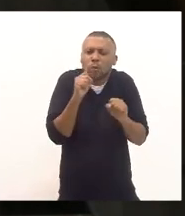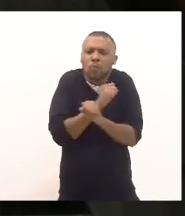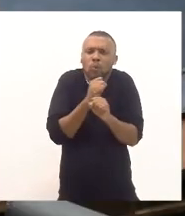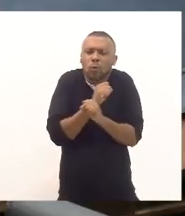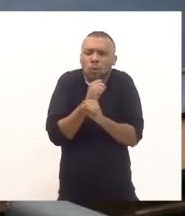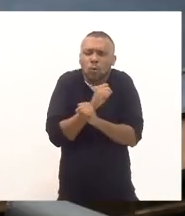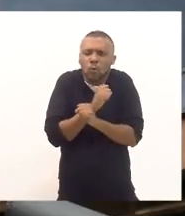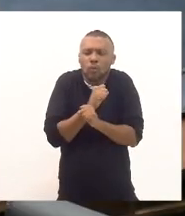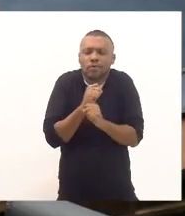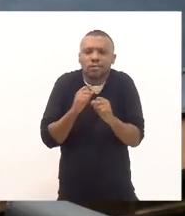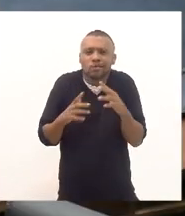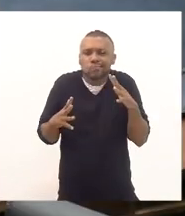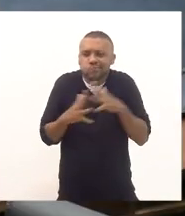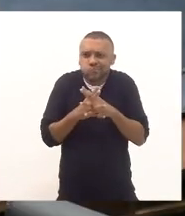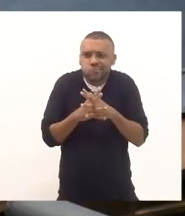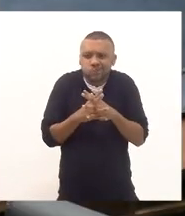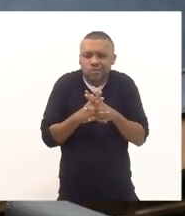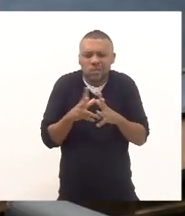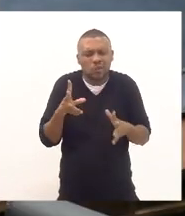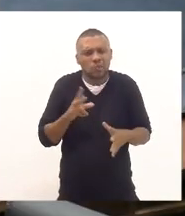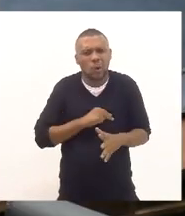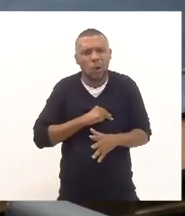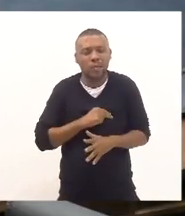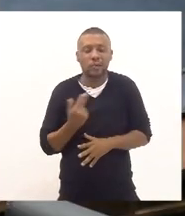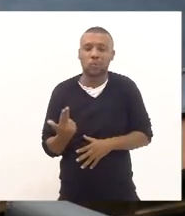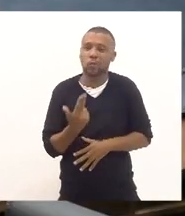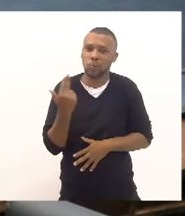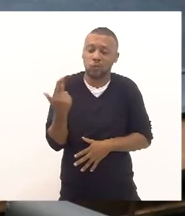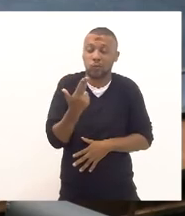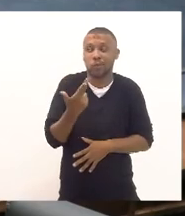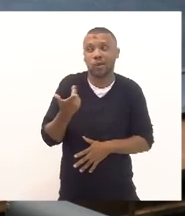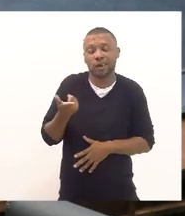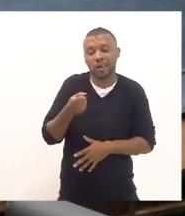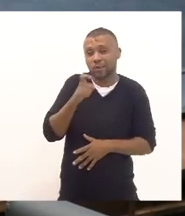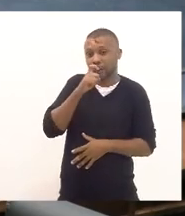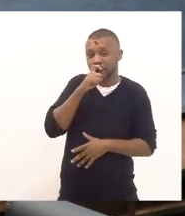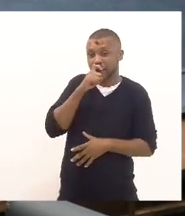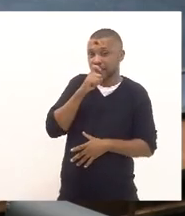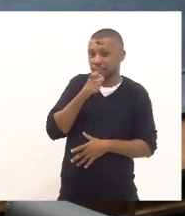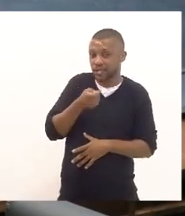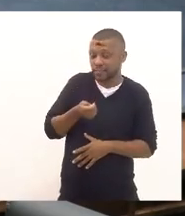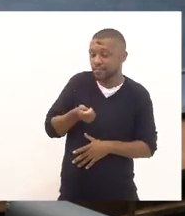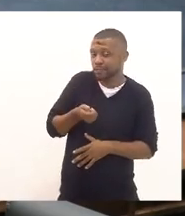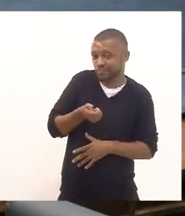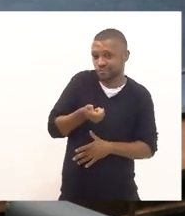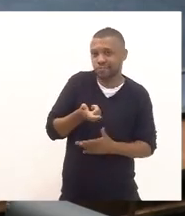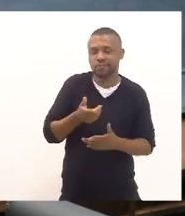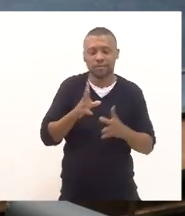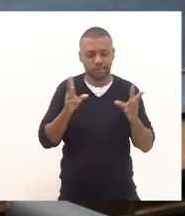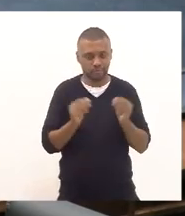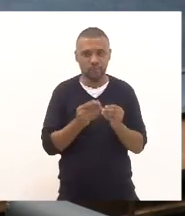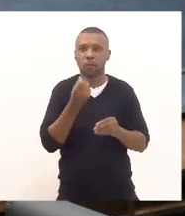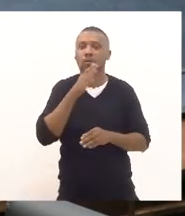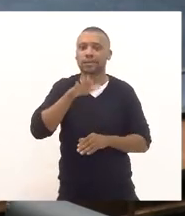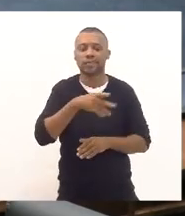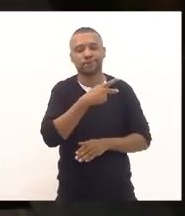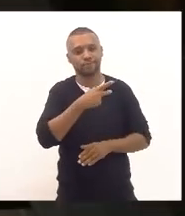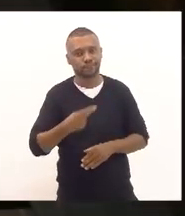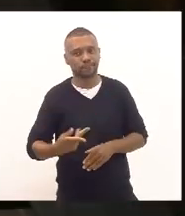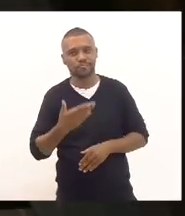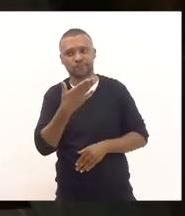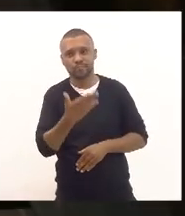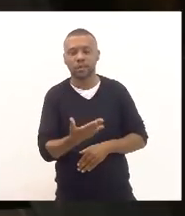não o que estou quase congelando mascote vamos lá Boa tarde senhora